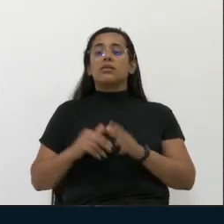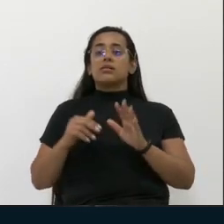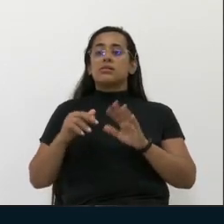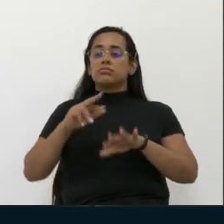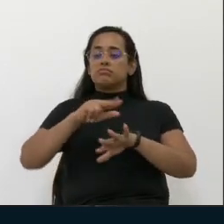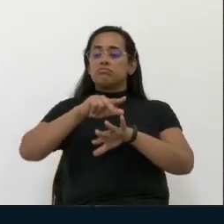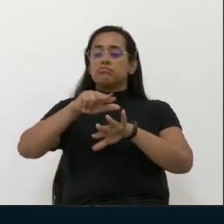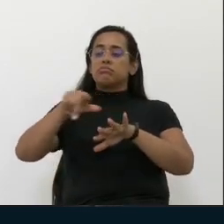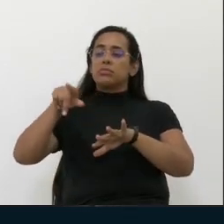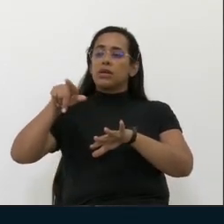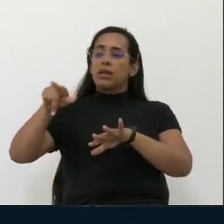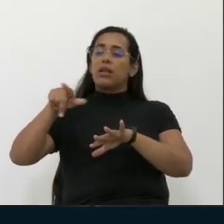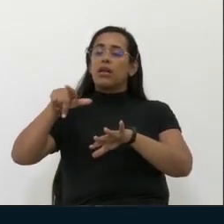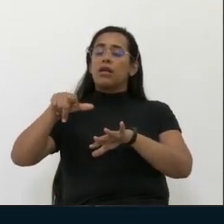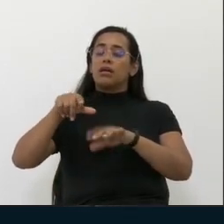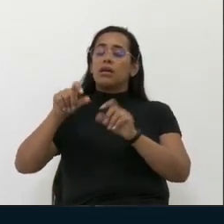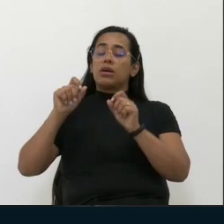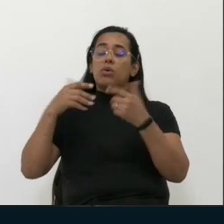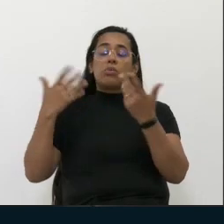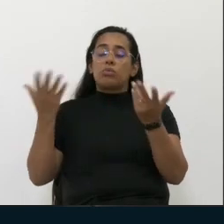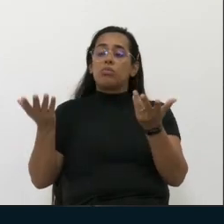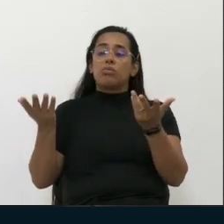demanda que tem no seu bairro? Você cria...